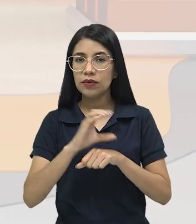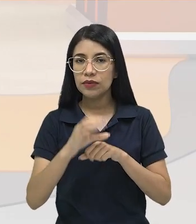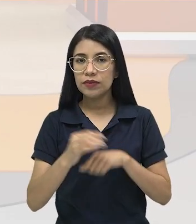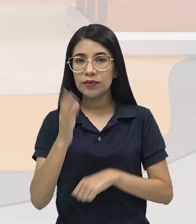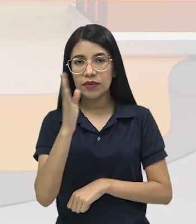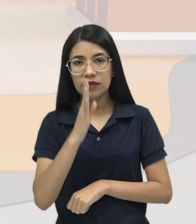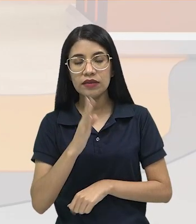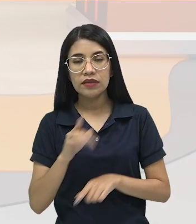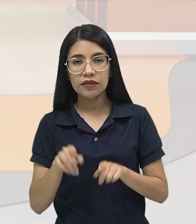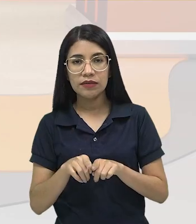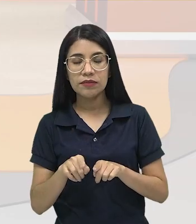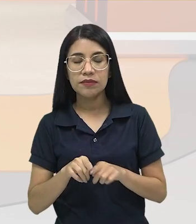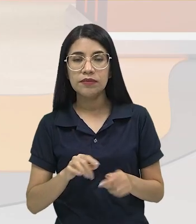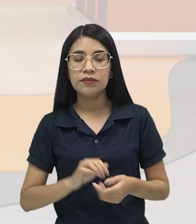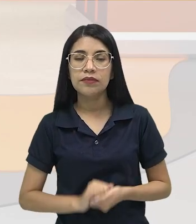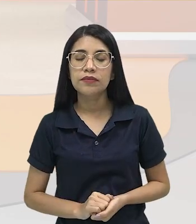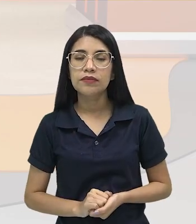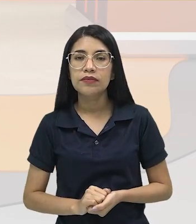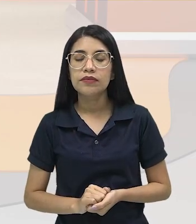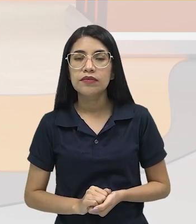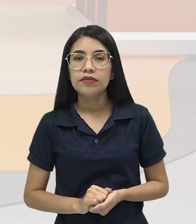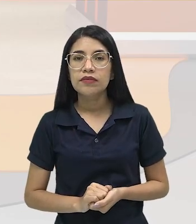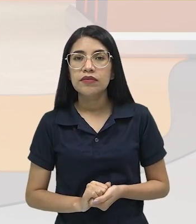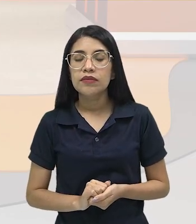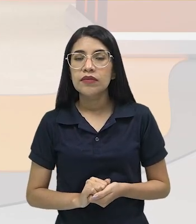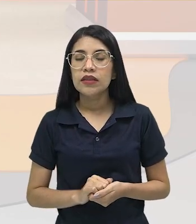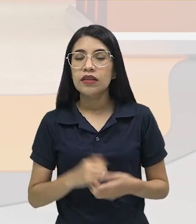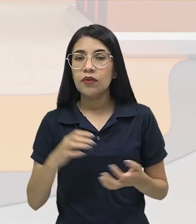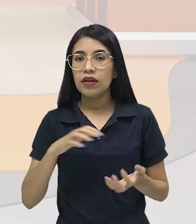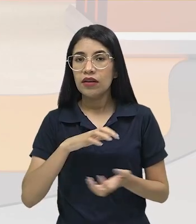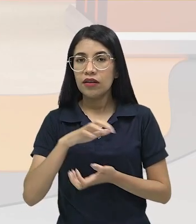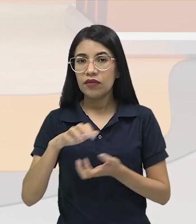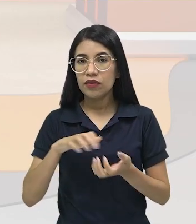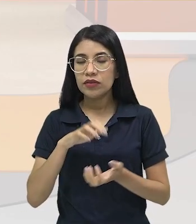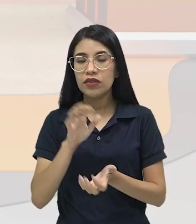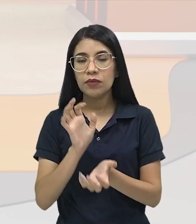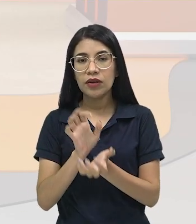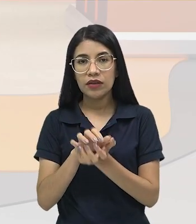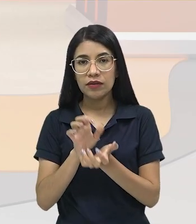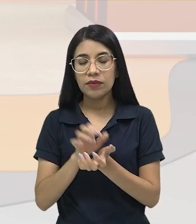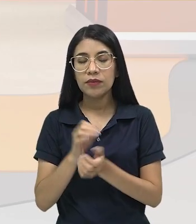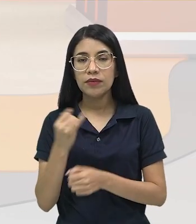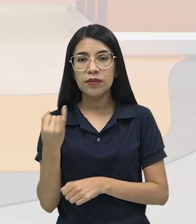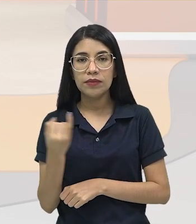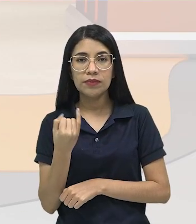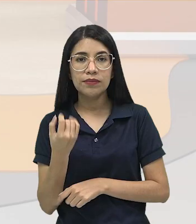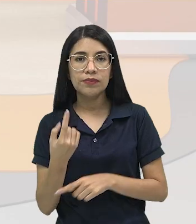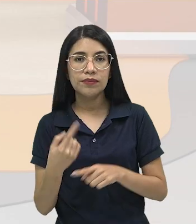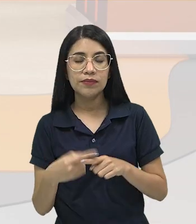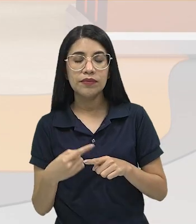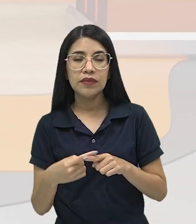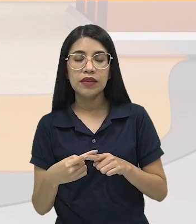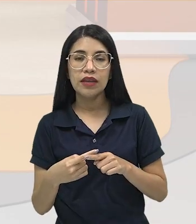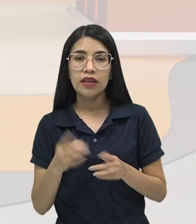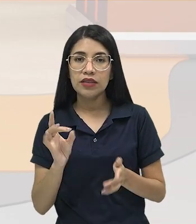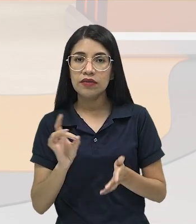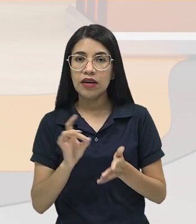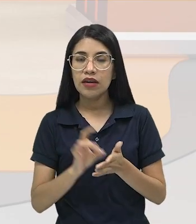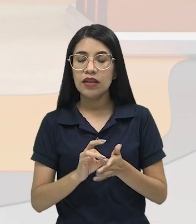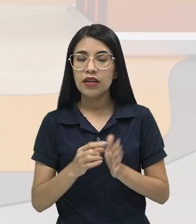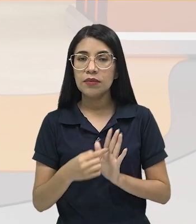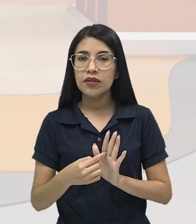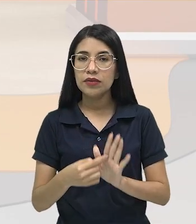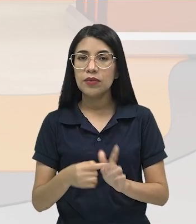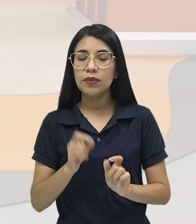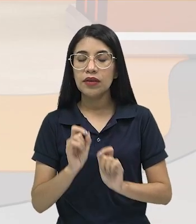Constituição, certo? Então, a insurreição pernambucana é importante porque ela vem, de fato, plantando a ideia de que